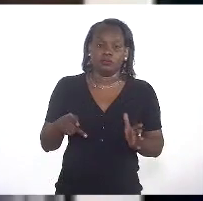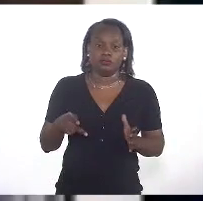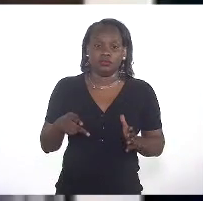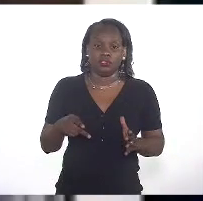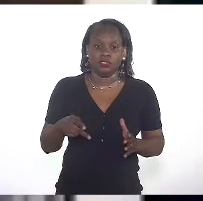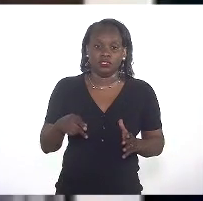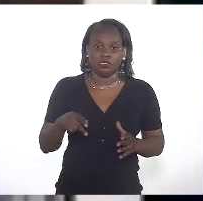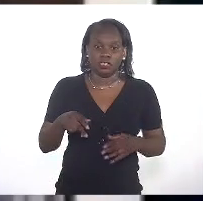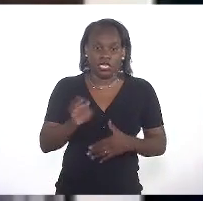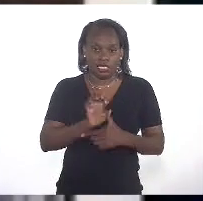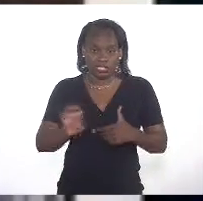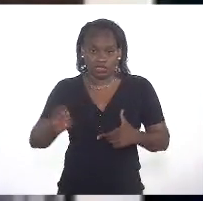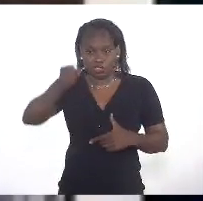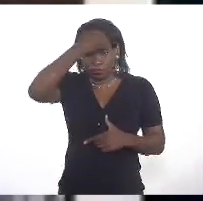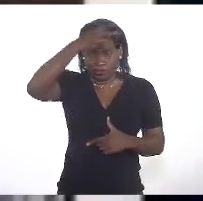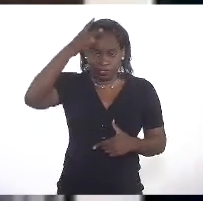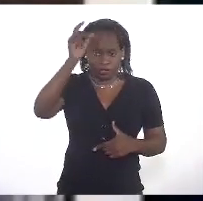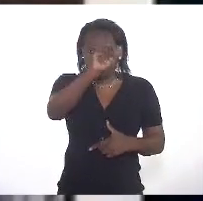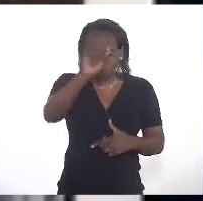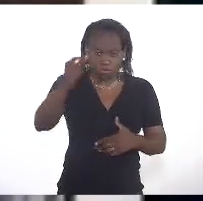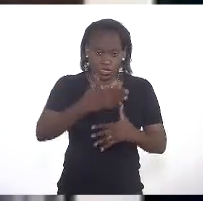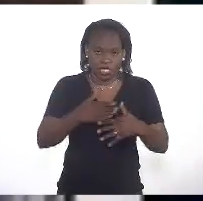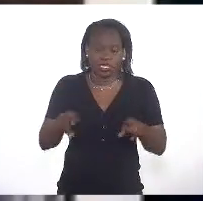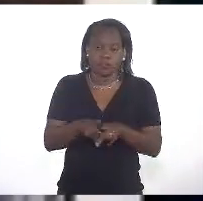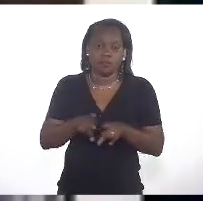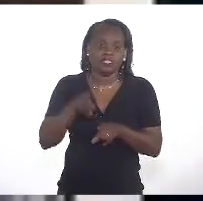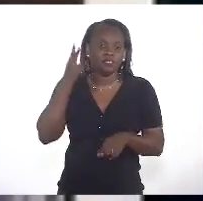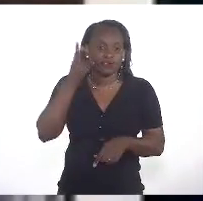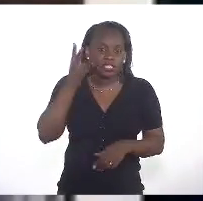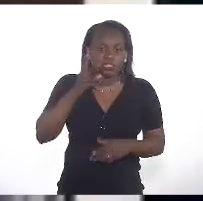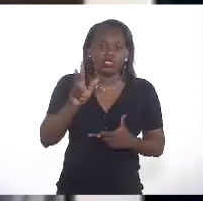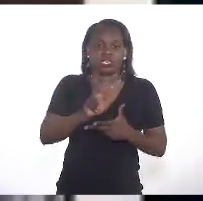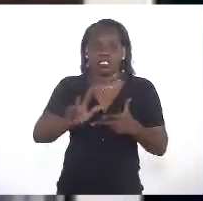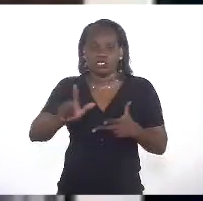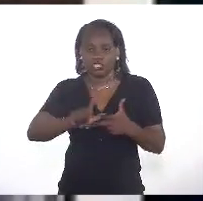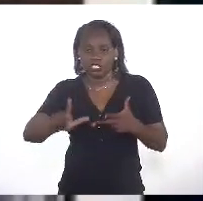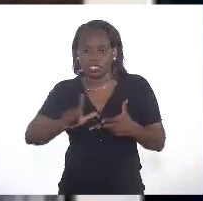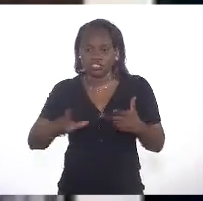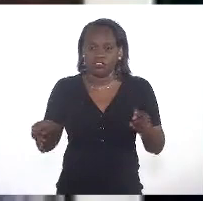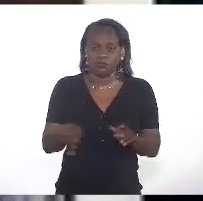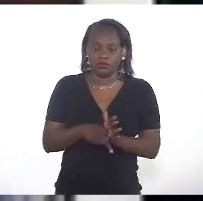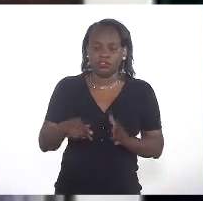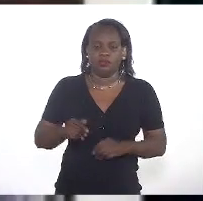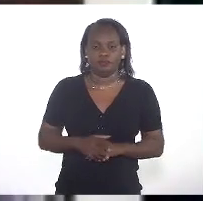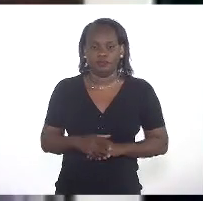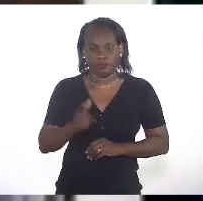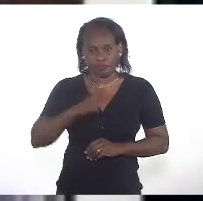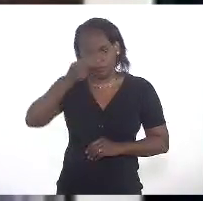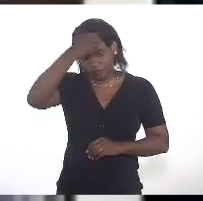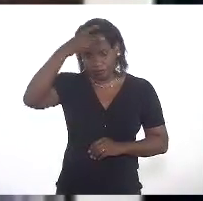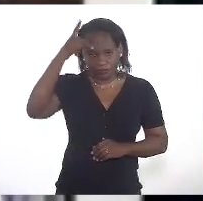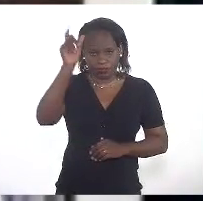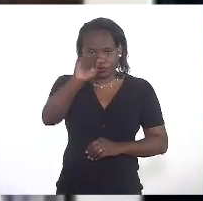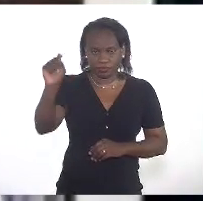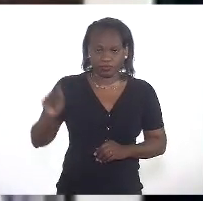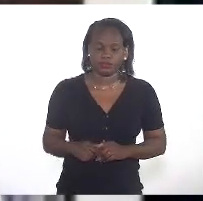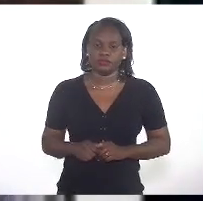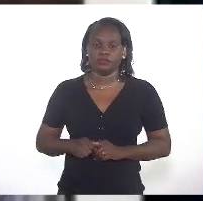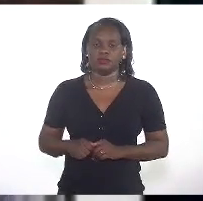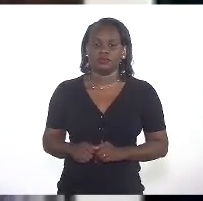os executivos municipais e vereadores para os legislativos municipais. E eu